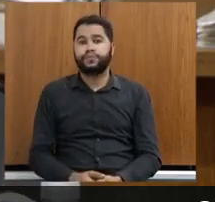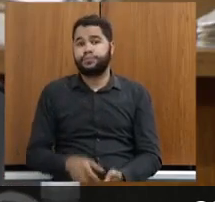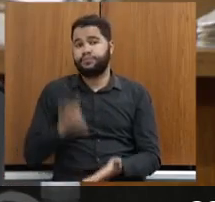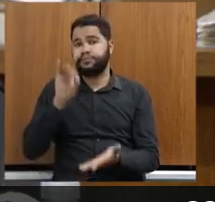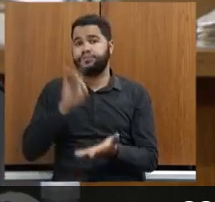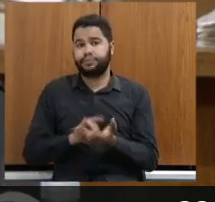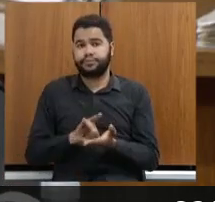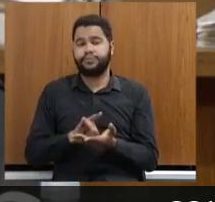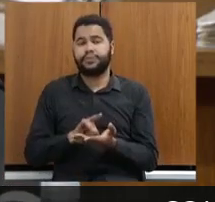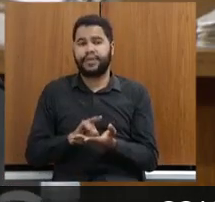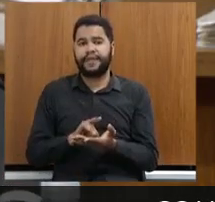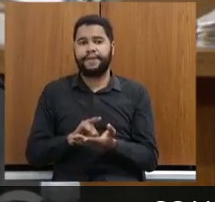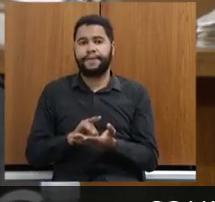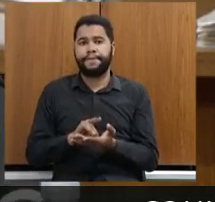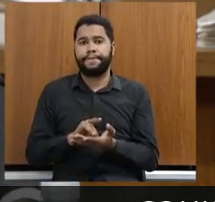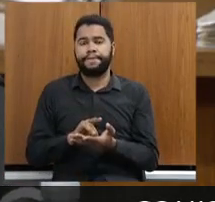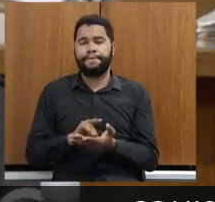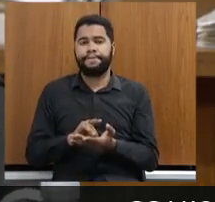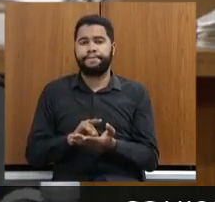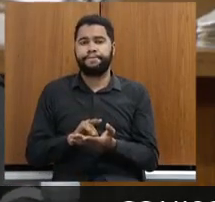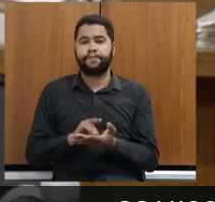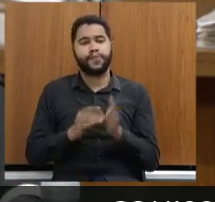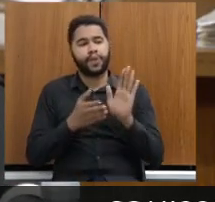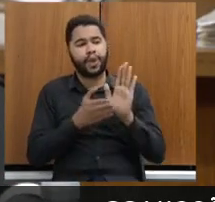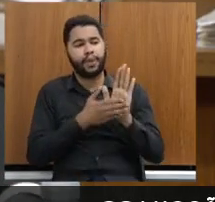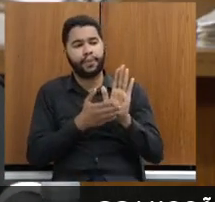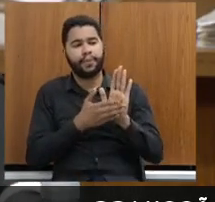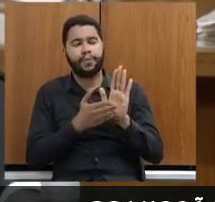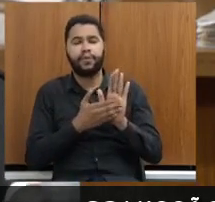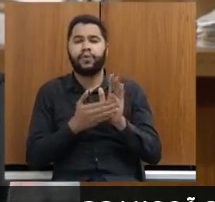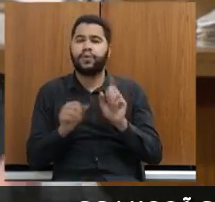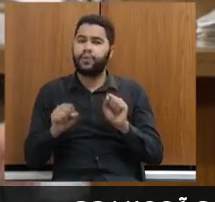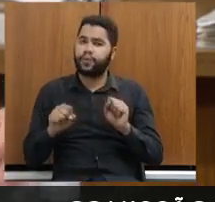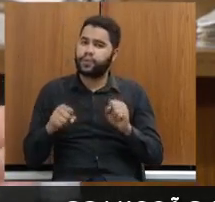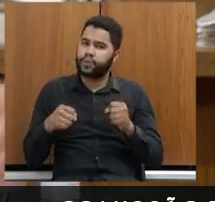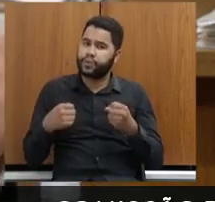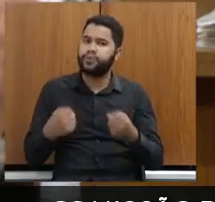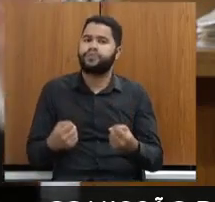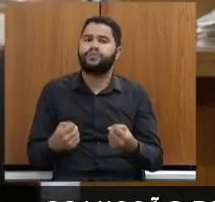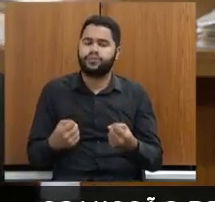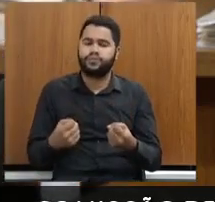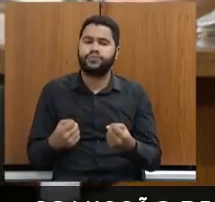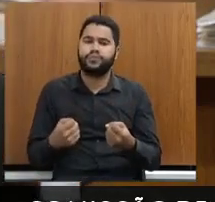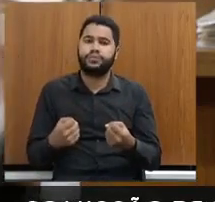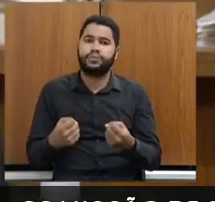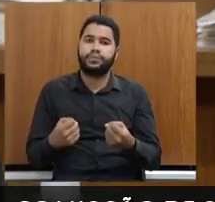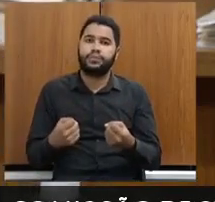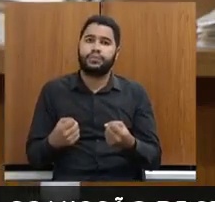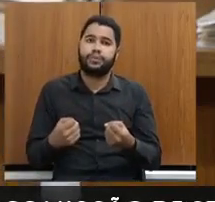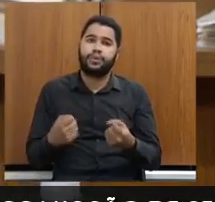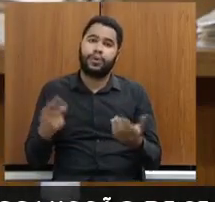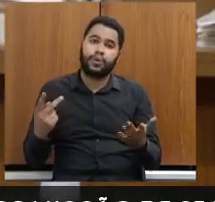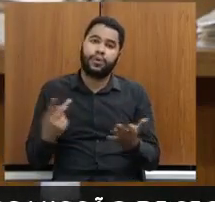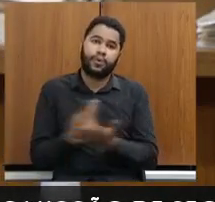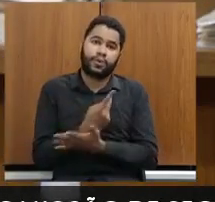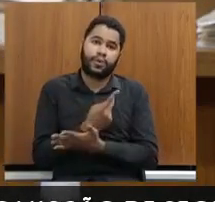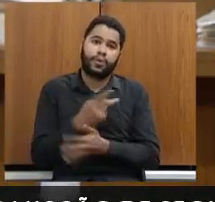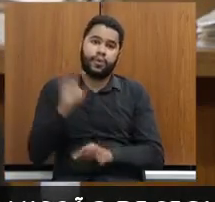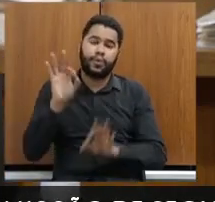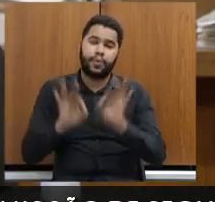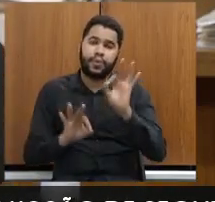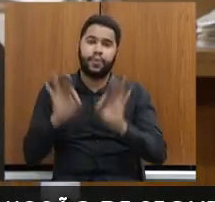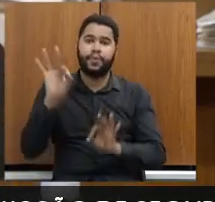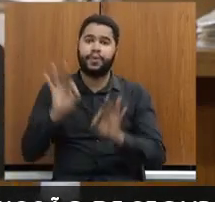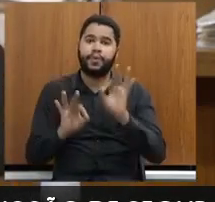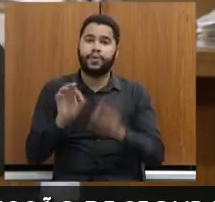realmente o pleito é intenso e isso deve ocorrer algum planejamento